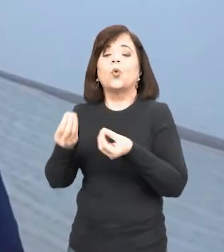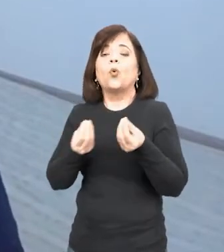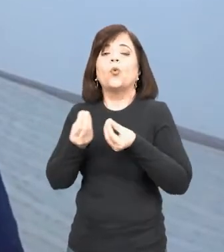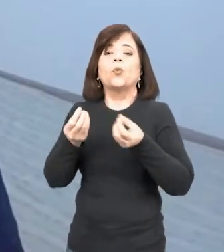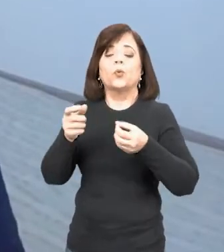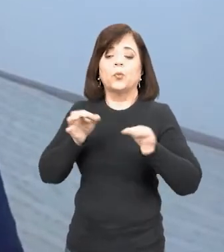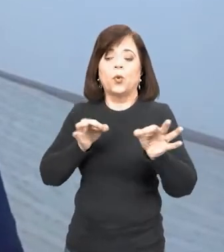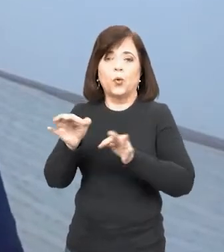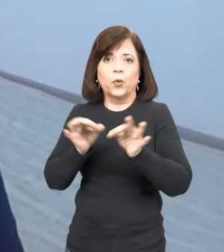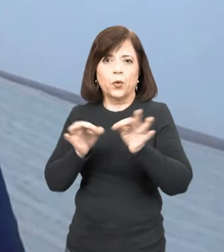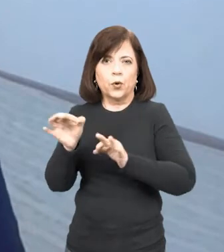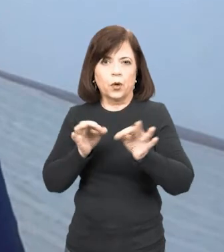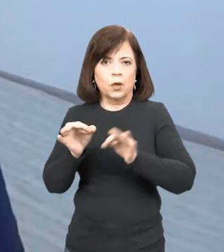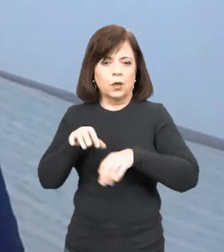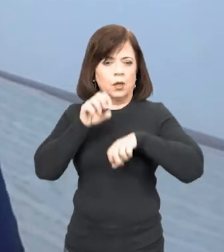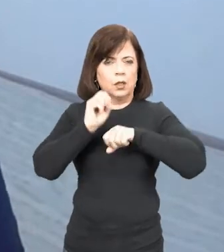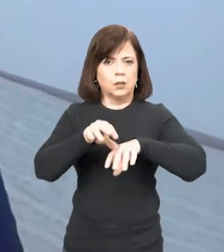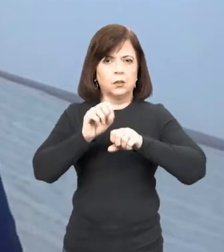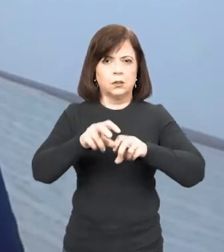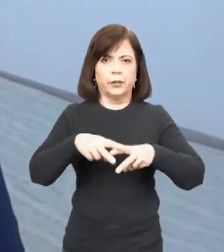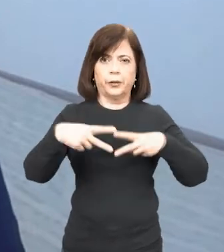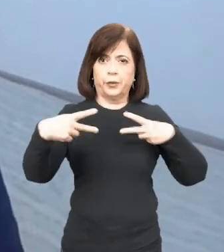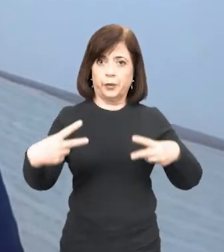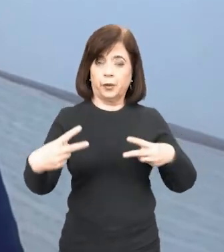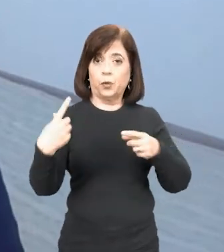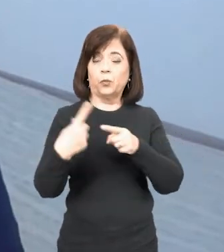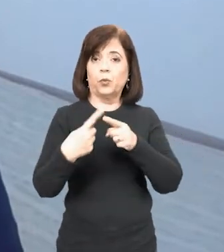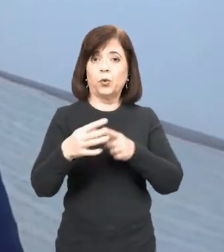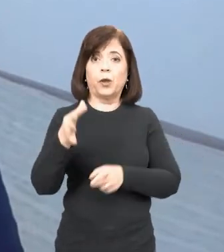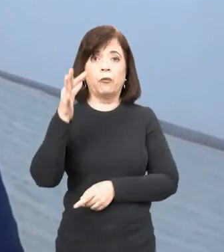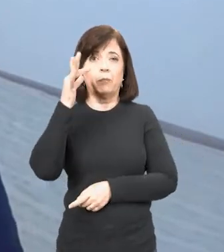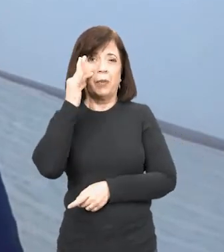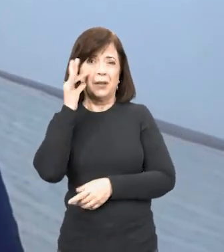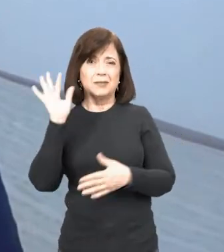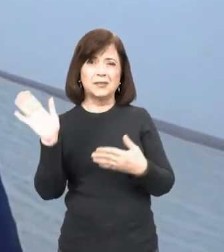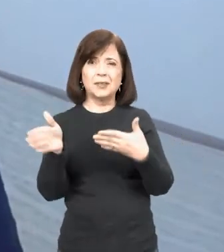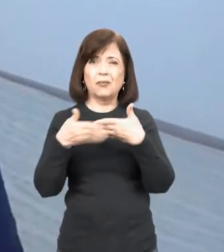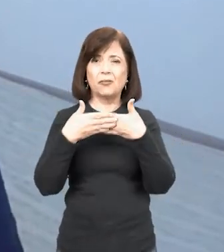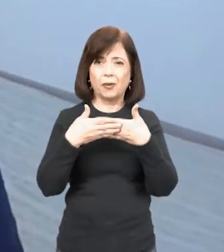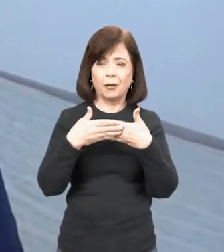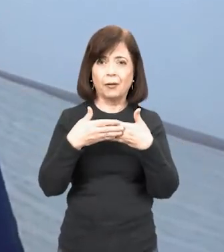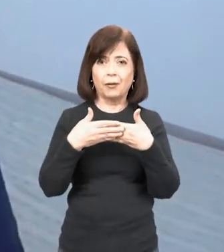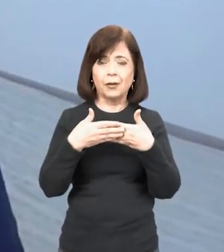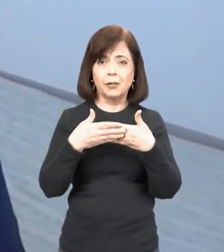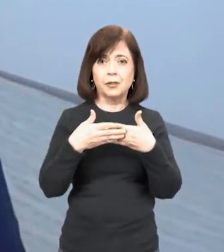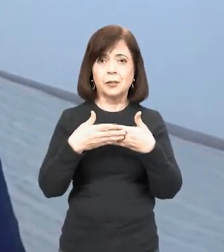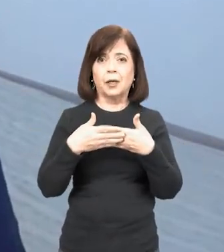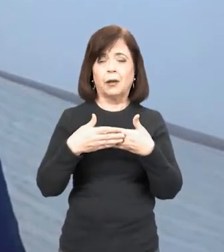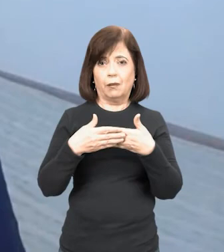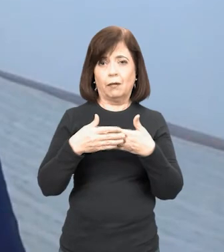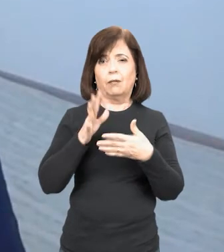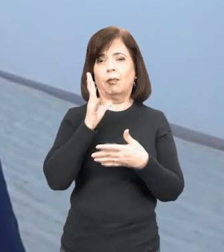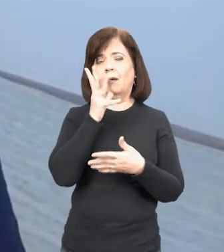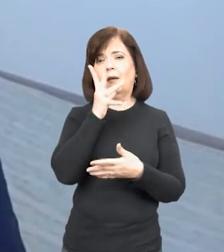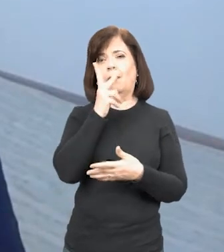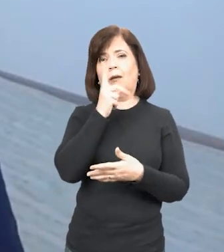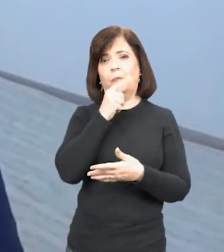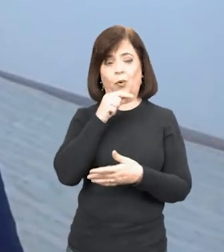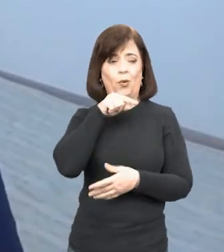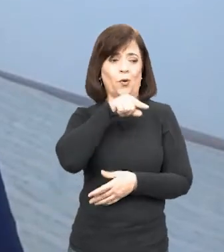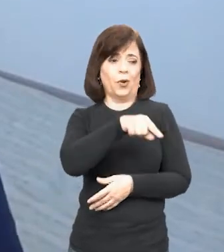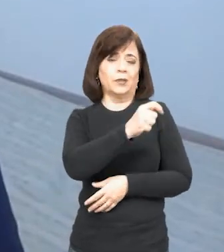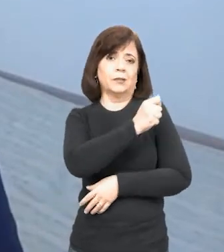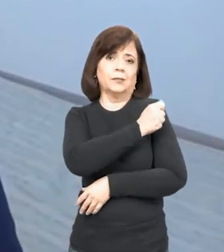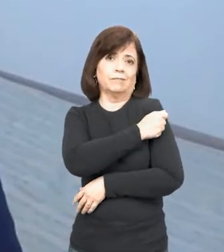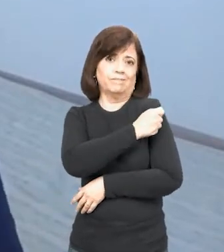ensino remoto, porque quanto mais tempo as atividades presenciais ficam fechadas e mais tempo essas crianças,